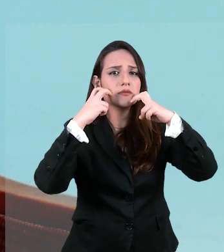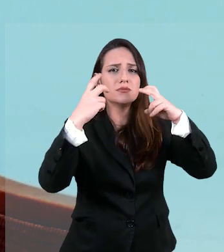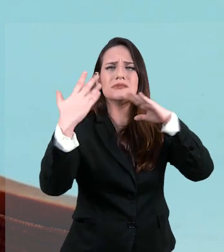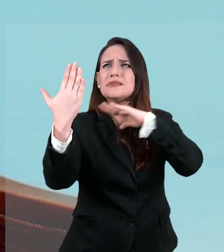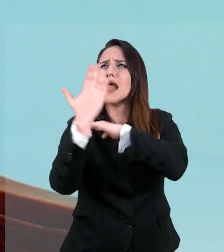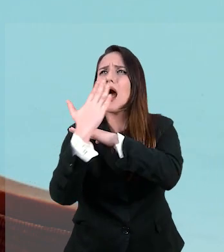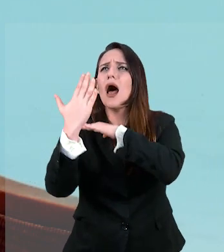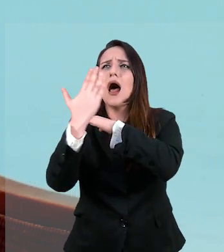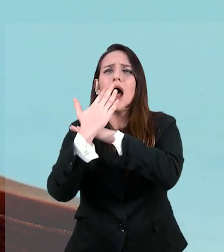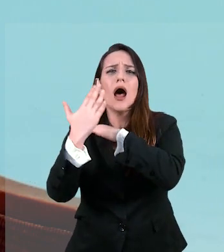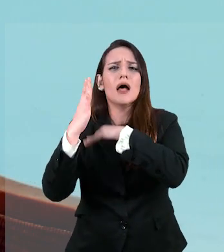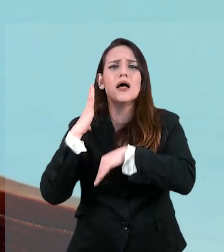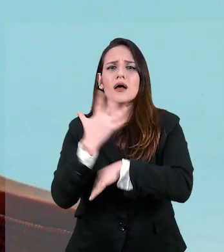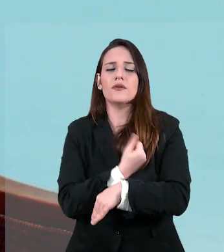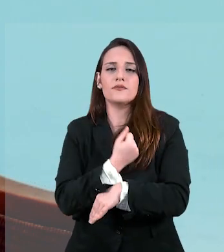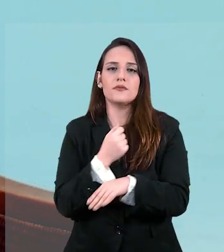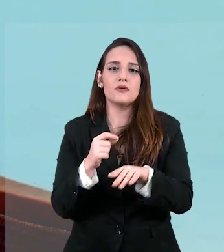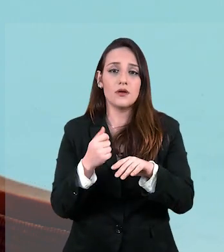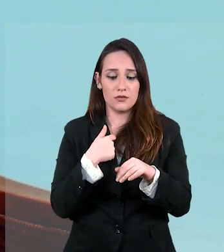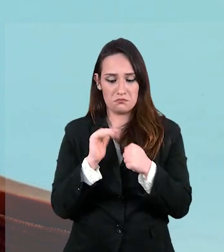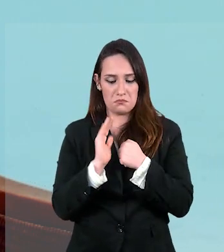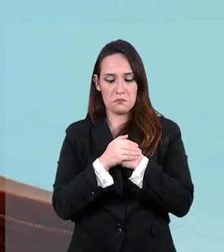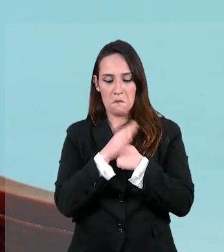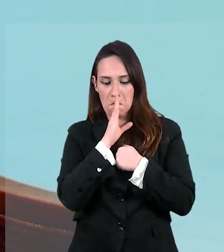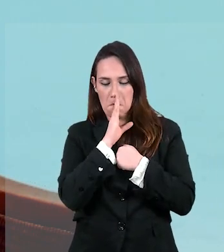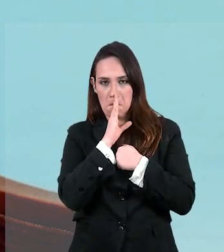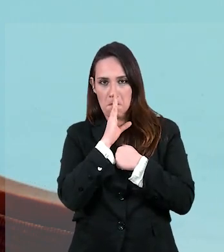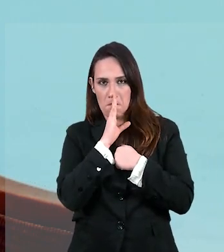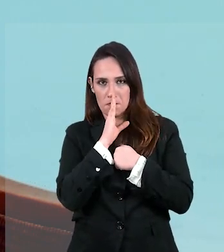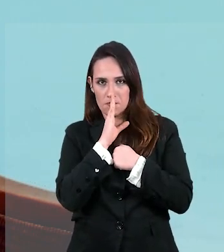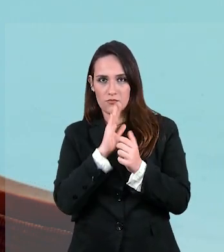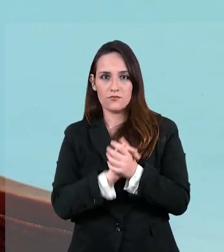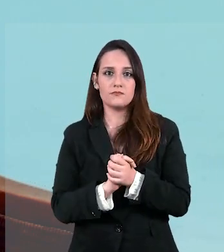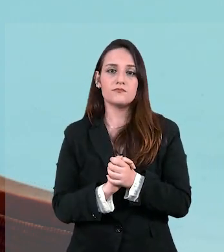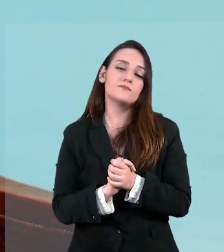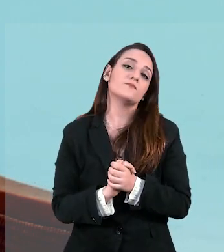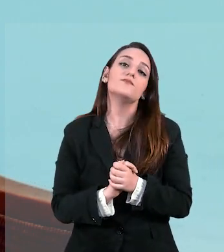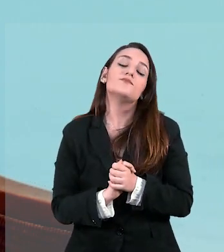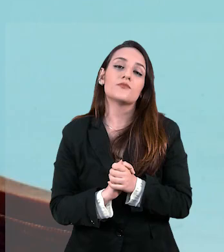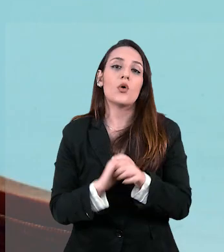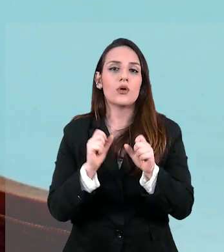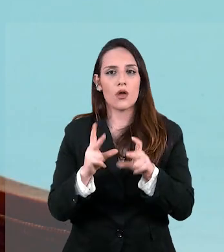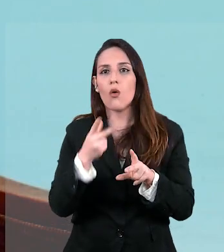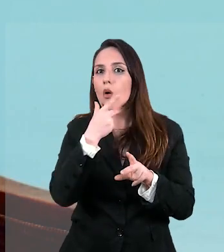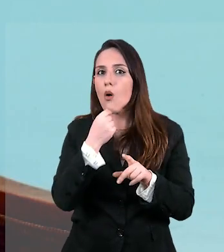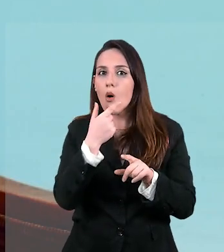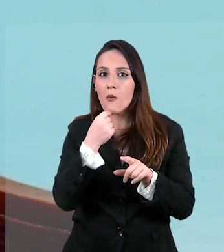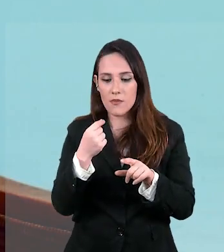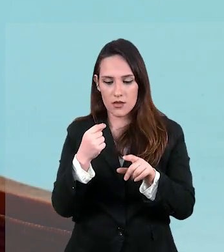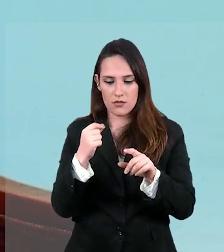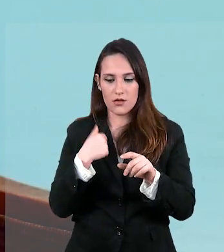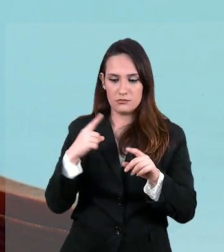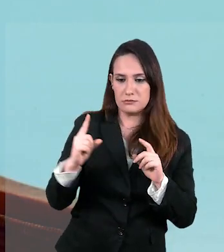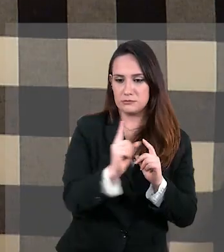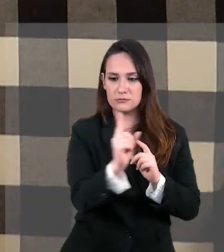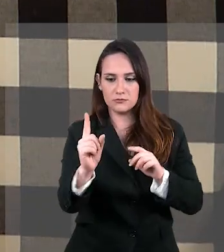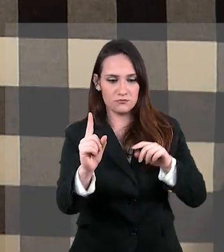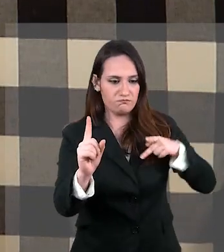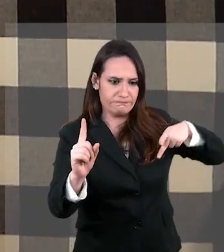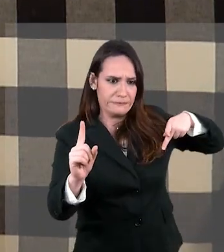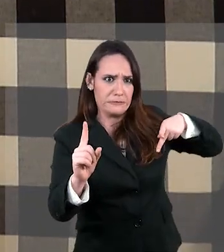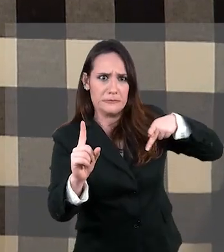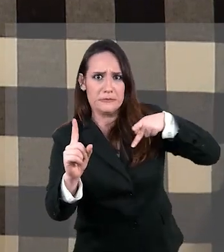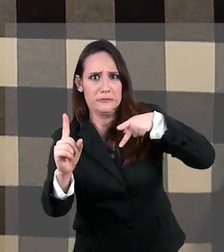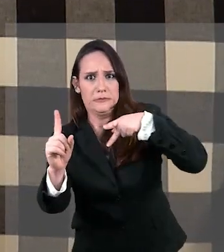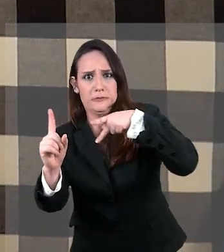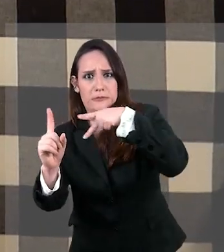por socorro, eu me escondia porque ele me perseguia, ele foi atrás de mim de moto,